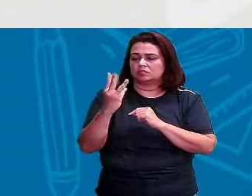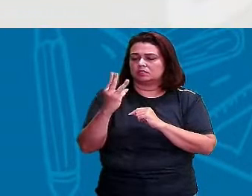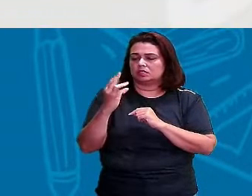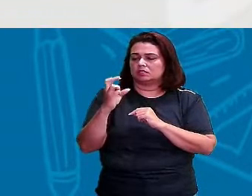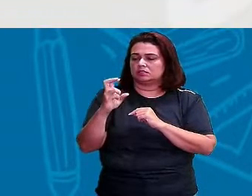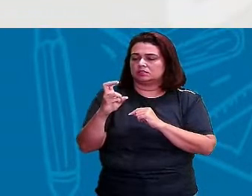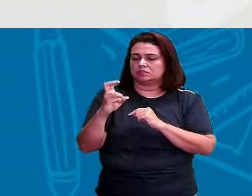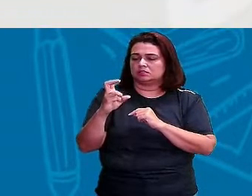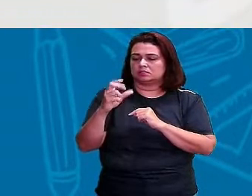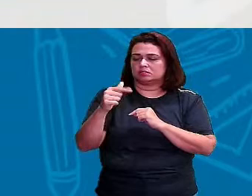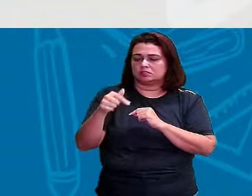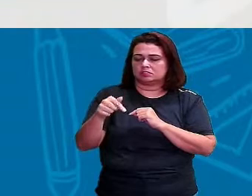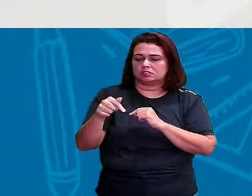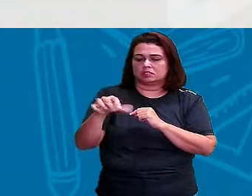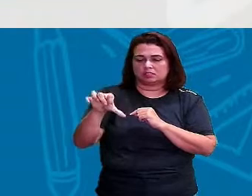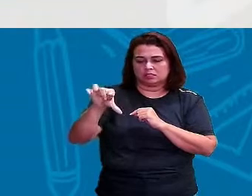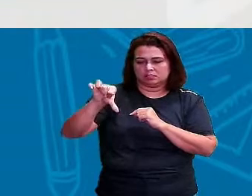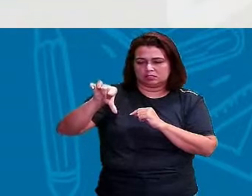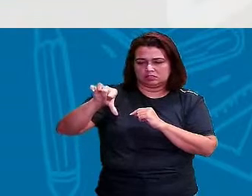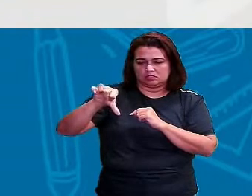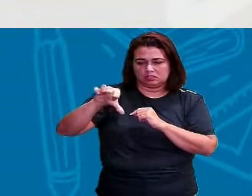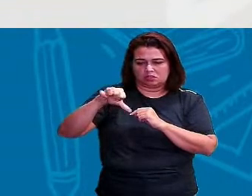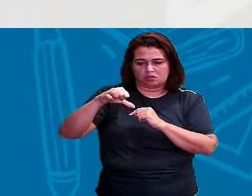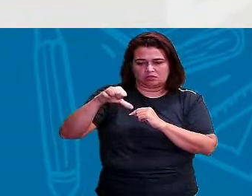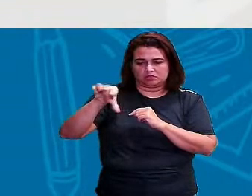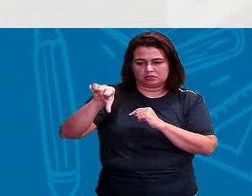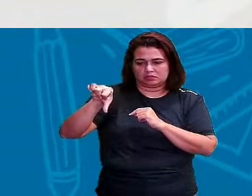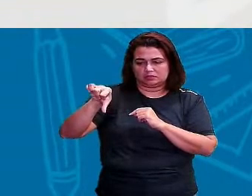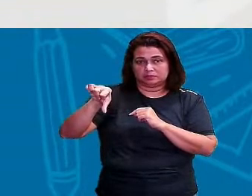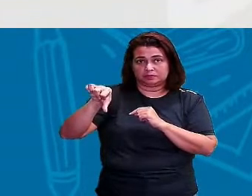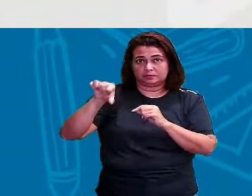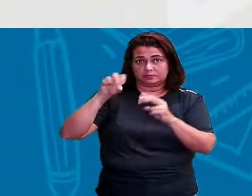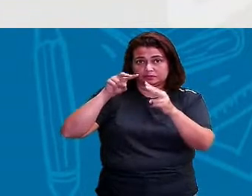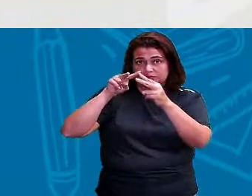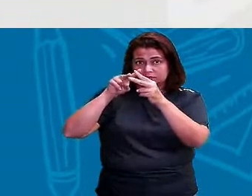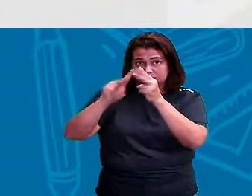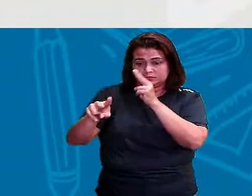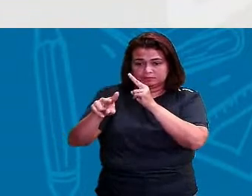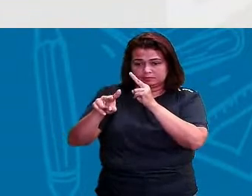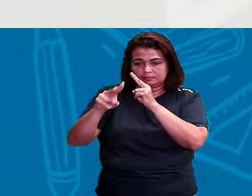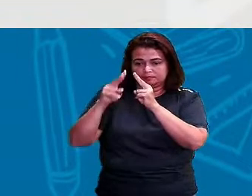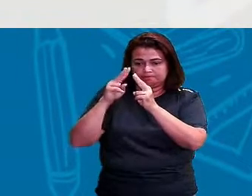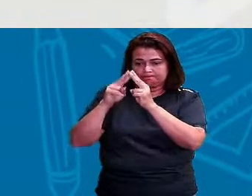5, 7 e 9 como números ímpares. Tá certo, gente?